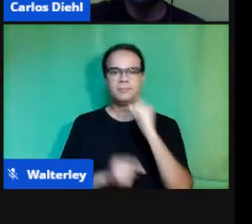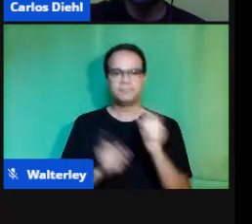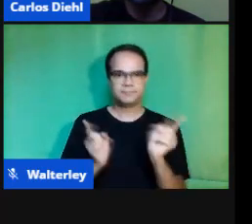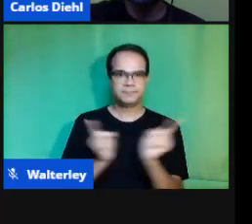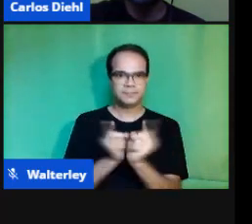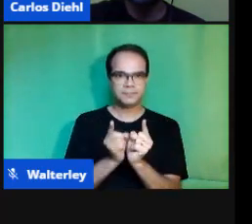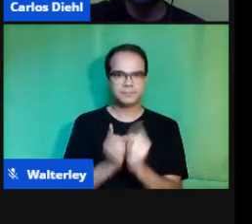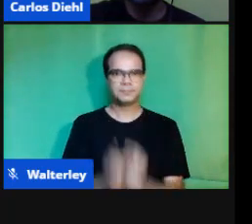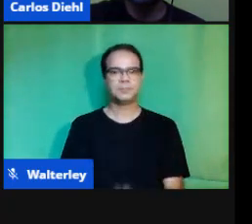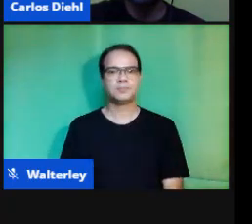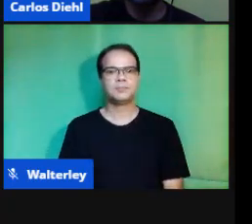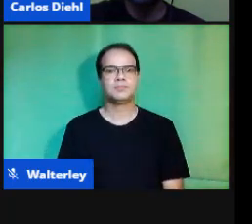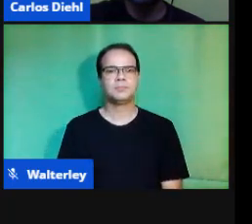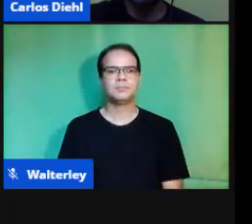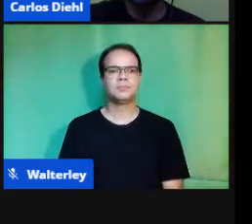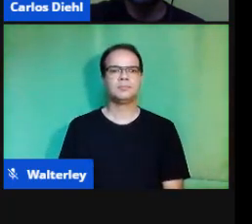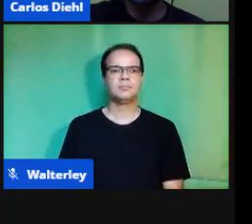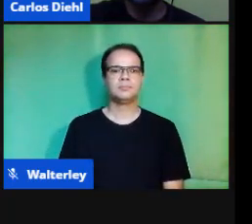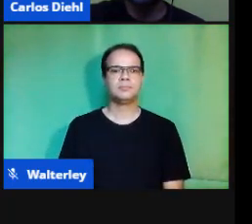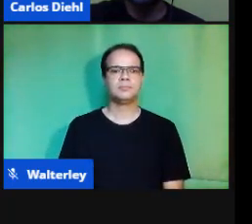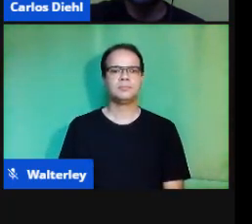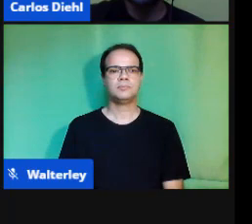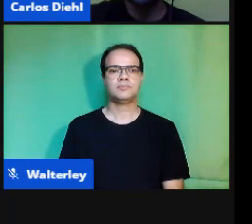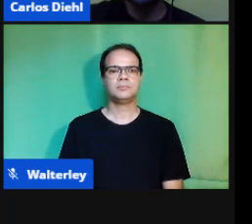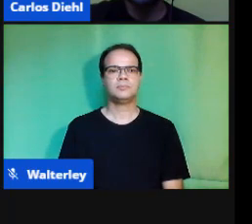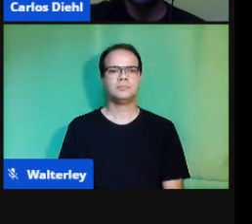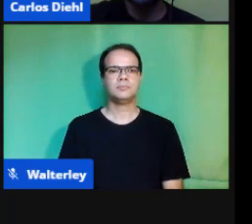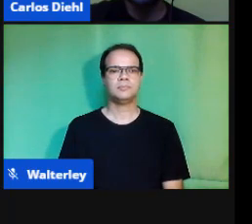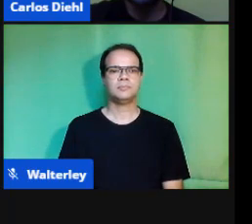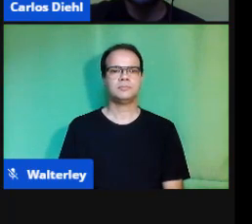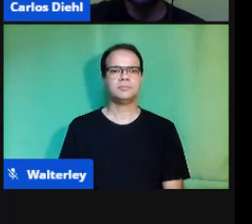Prosa e segredos com Bosco Martins.